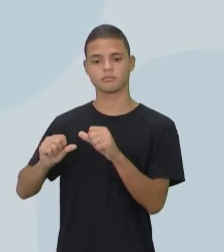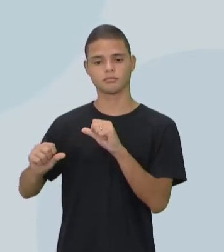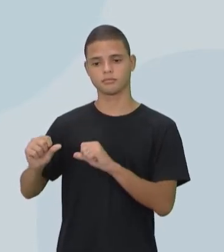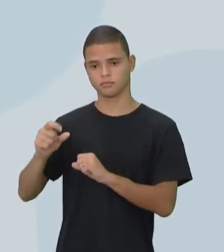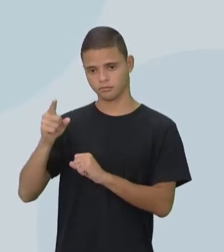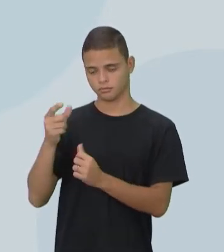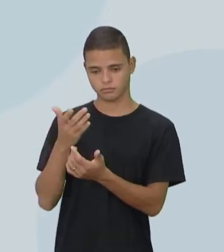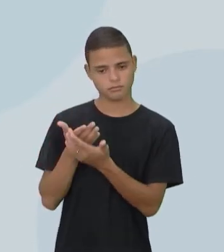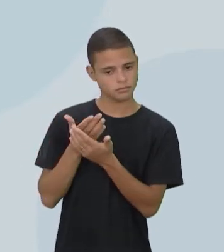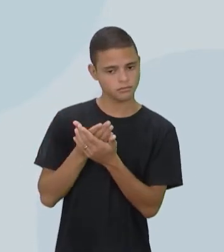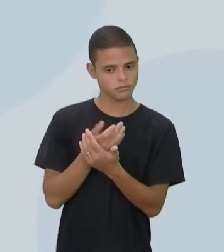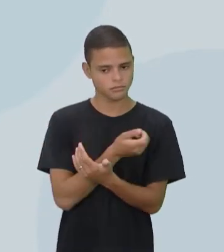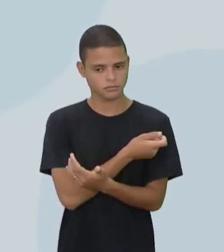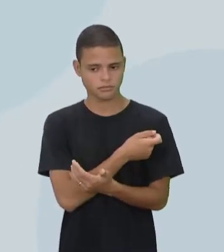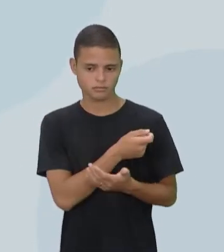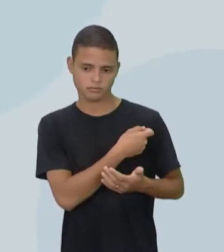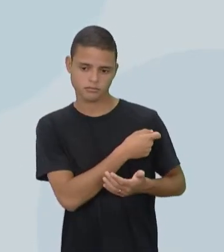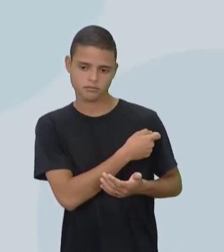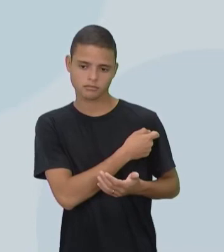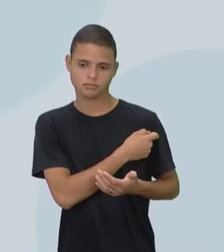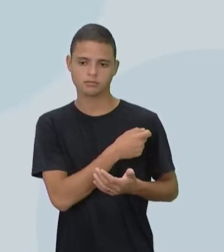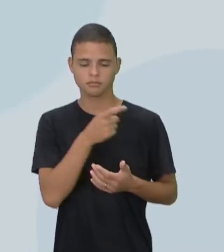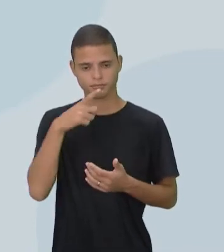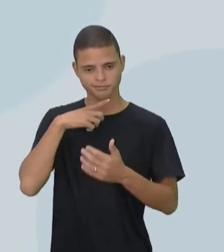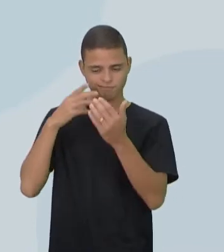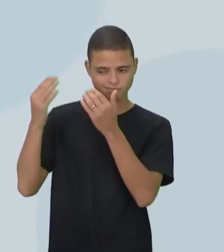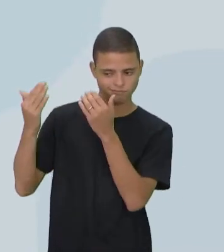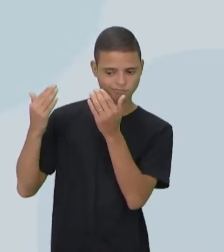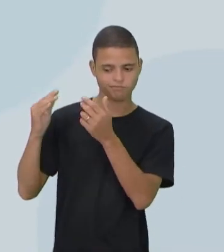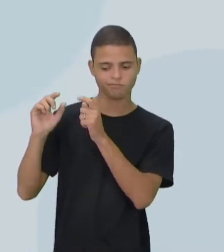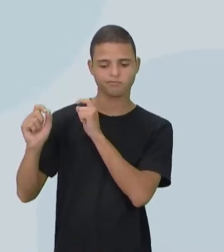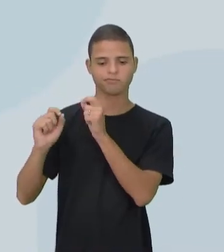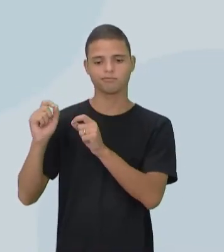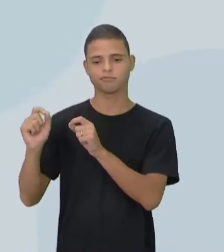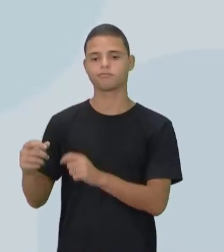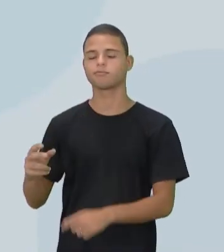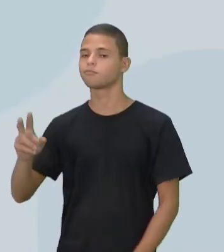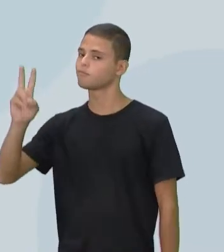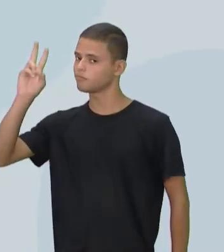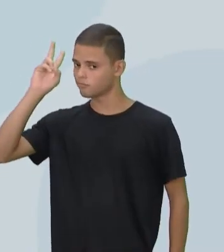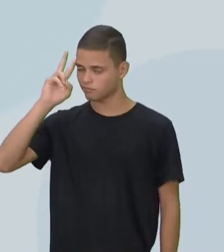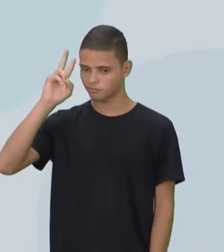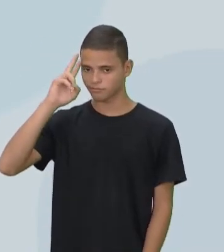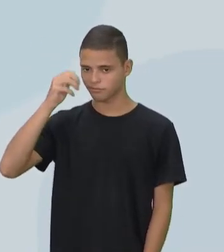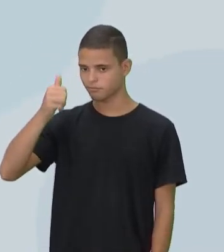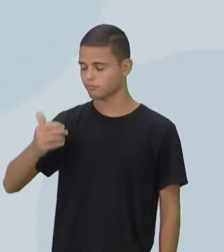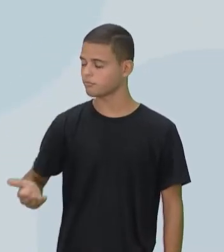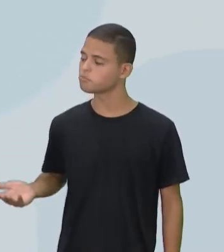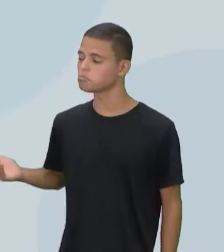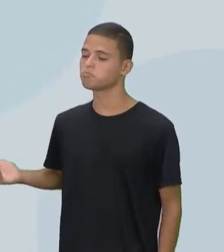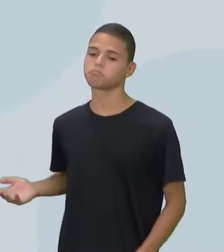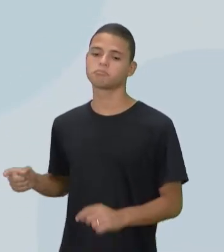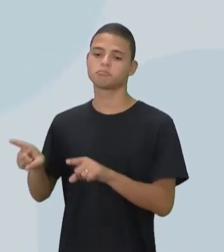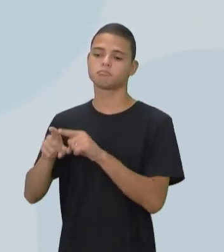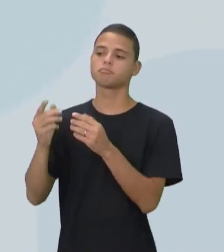você estudante, quando você apresentar dúvida do que vem a ser átomo e elemento químico, dialogue com o seu professor